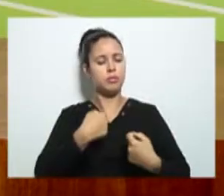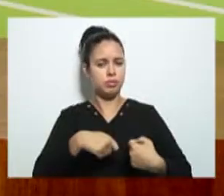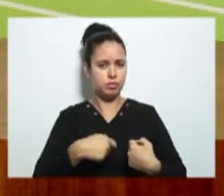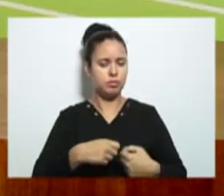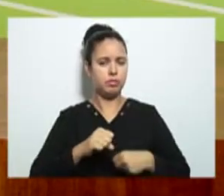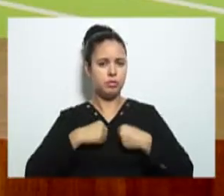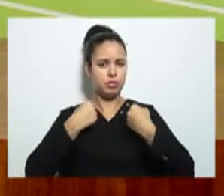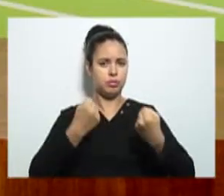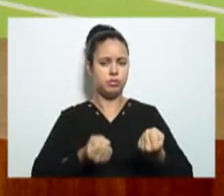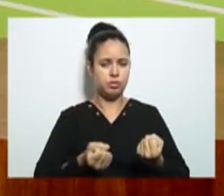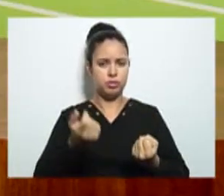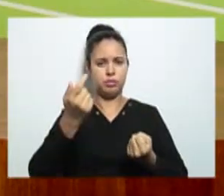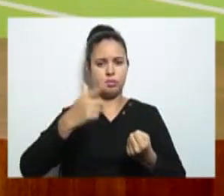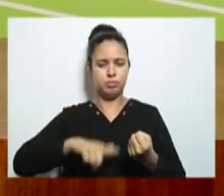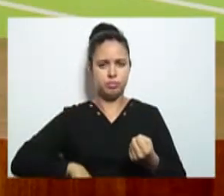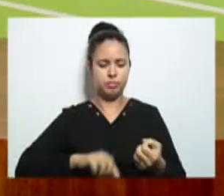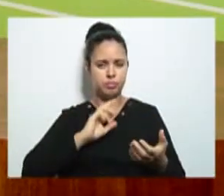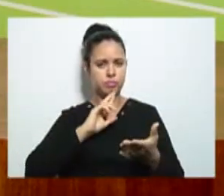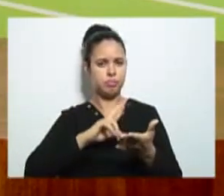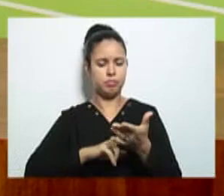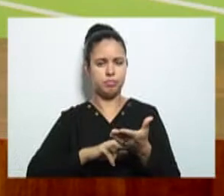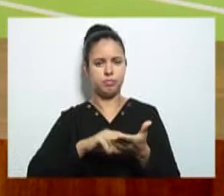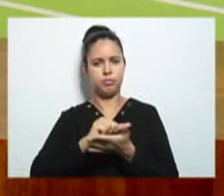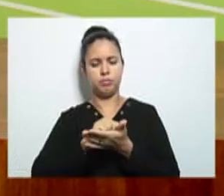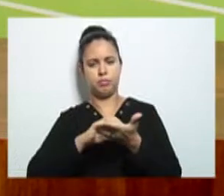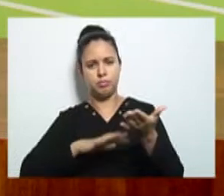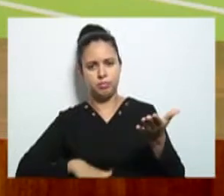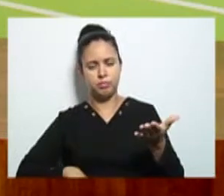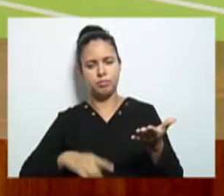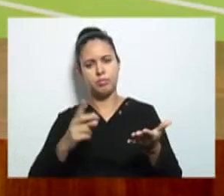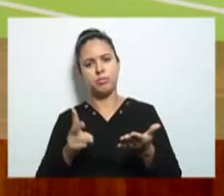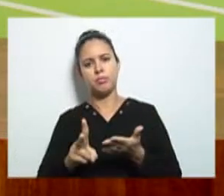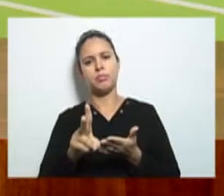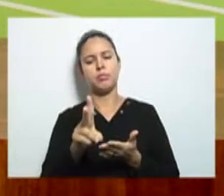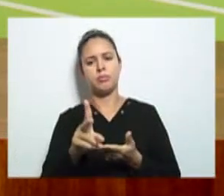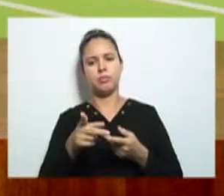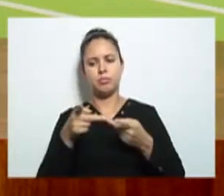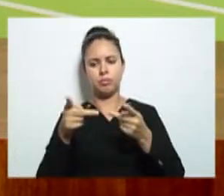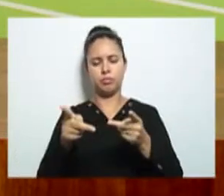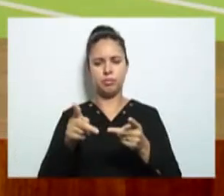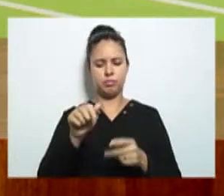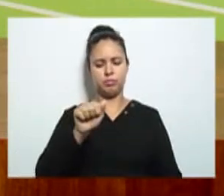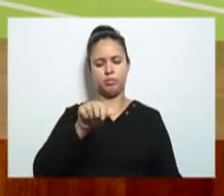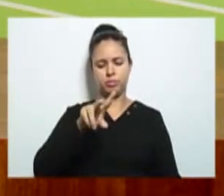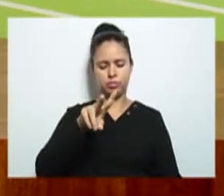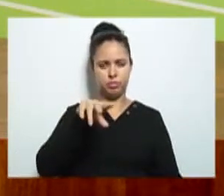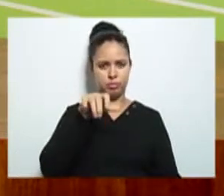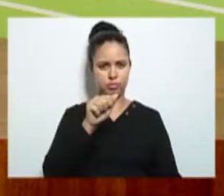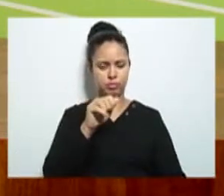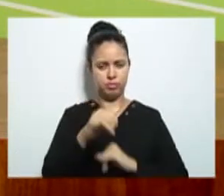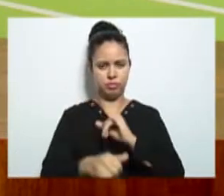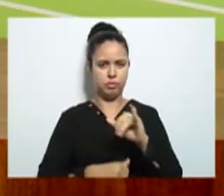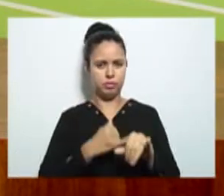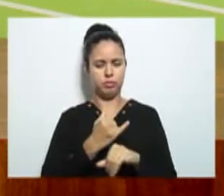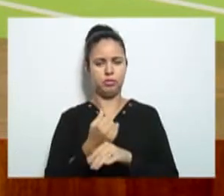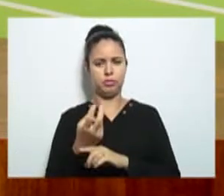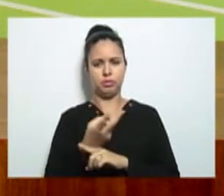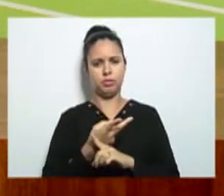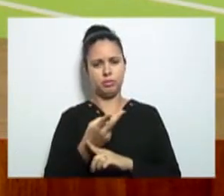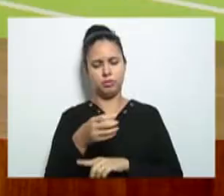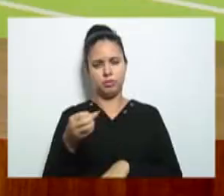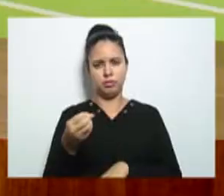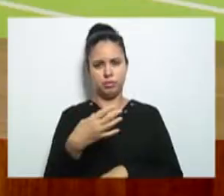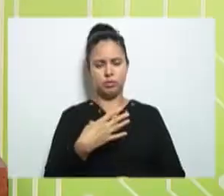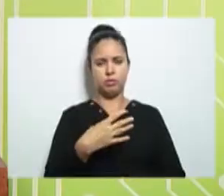desse daí, né, fazer as atividades dele, estar sempre visitando o ambiente virtual lá, né, em busca de um novo conhecimento,